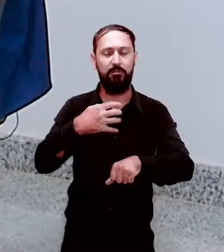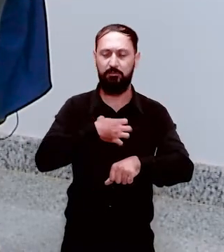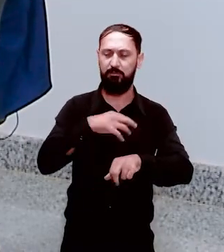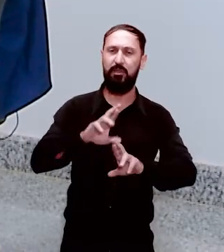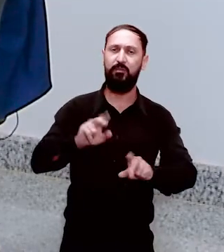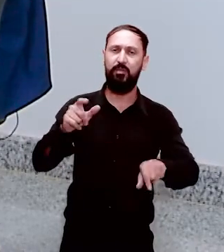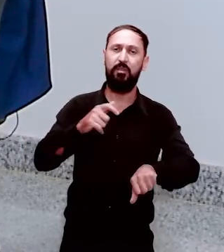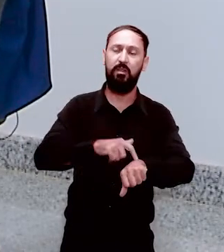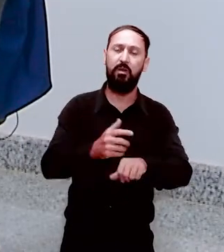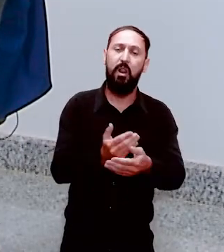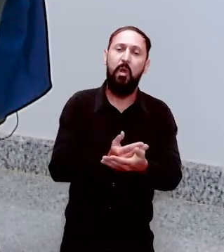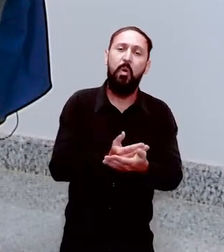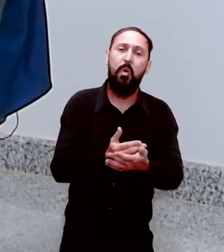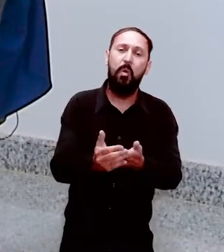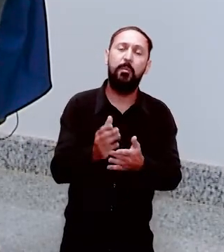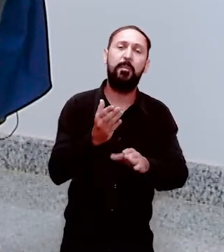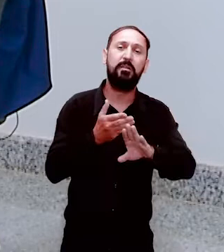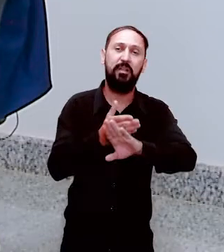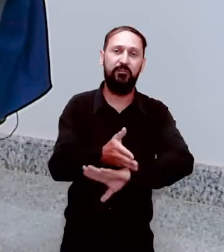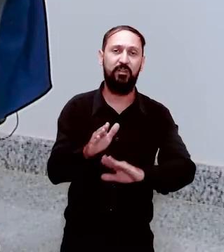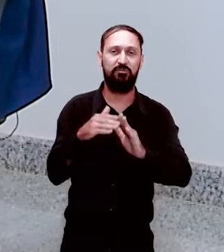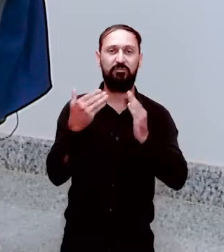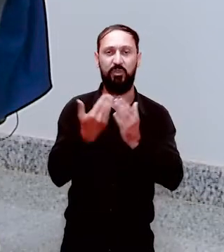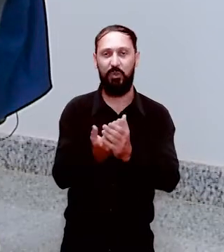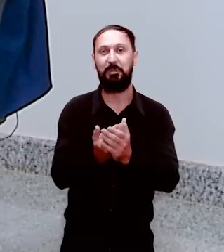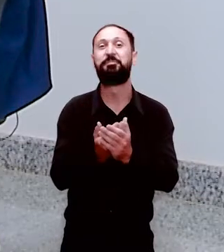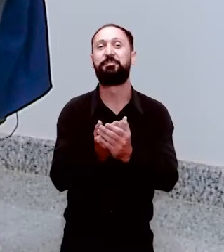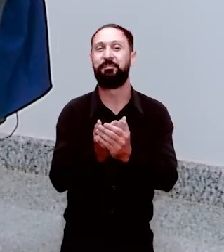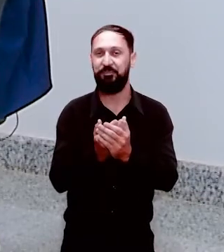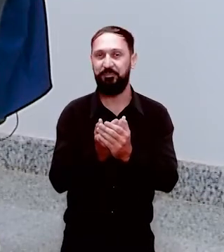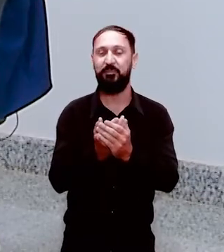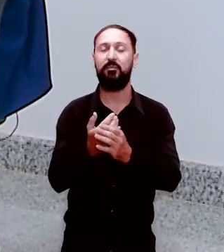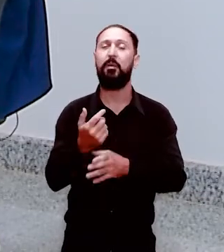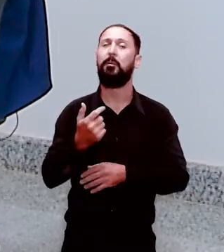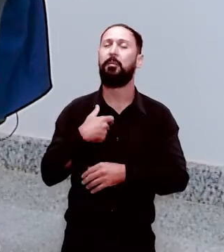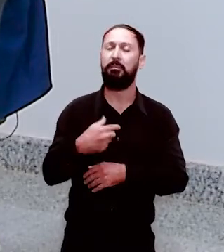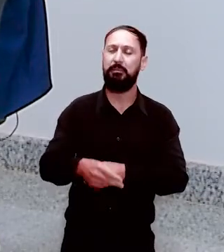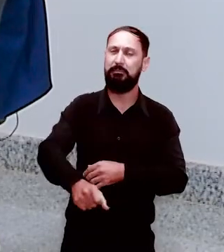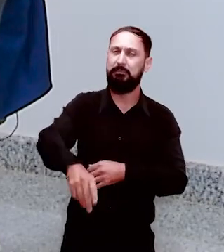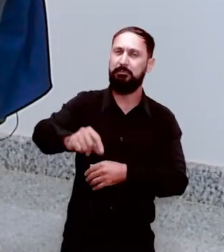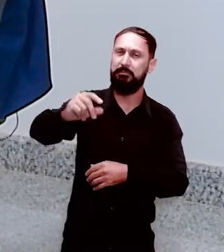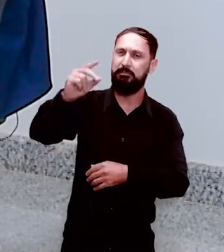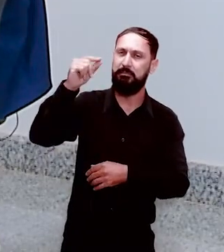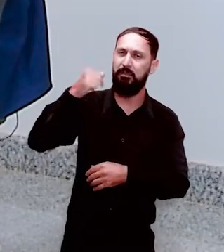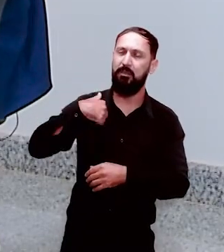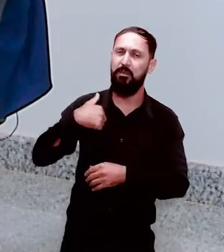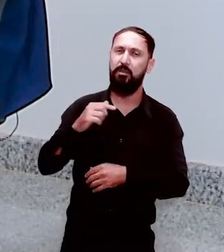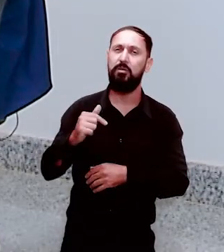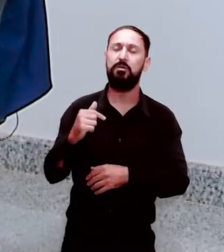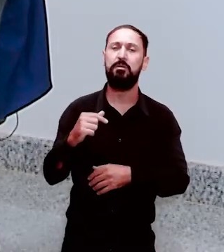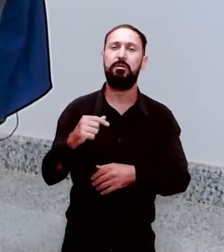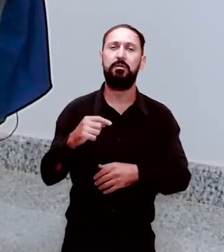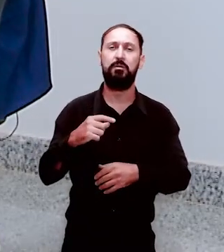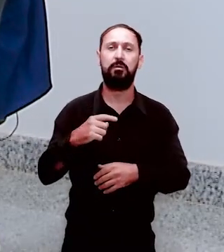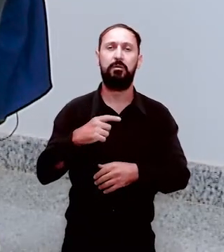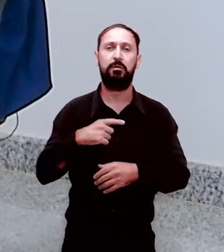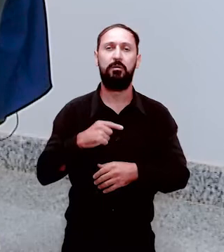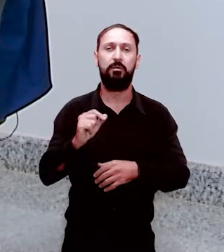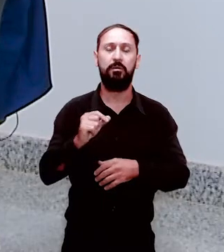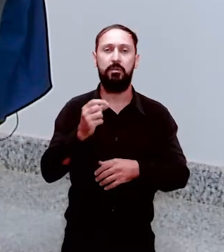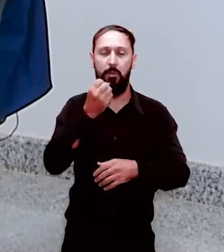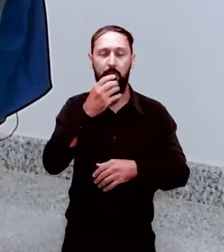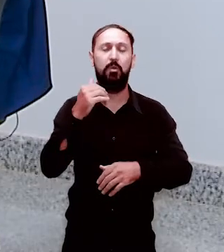ela é diferente desde quando ela começa a frequentar a escola. Então, para mim, foi muito cedo isso, mesmo eu sendo